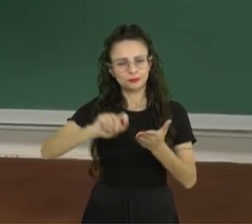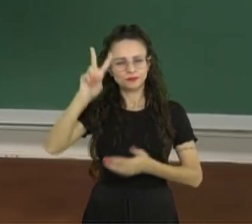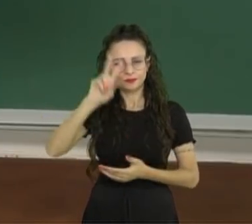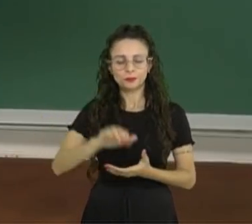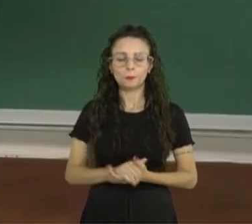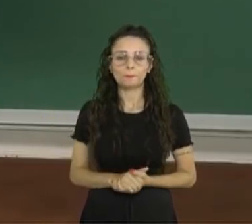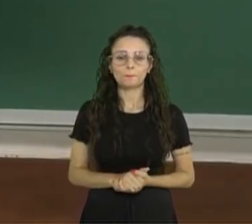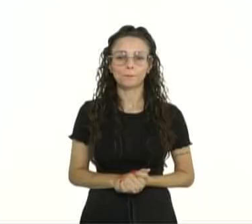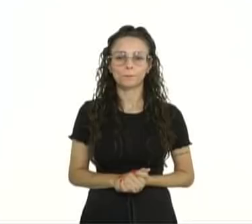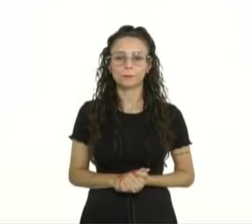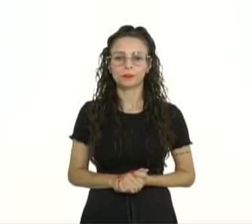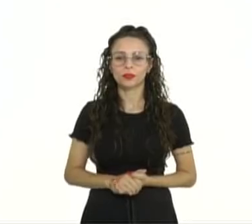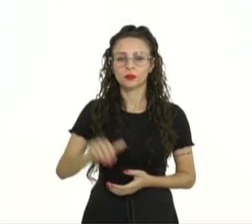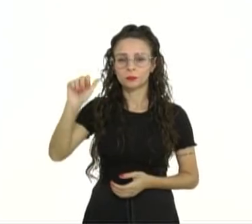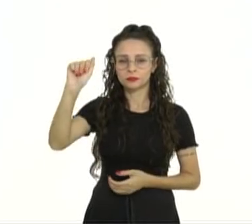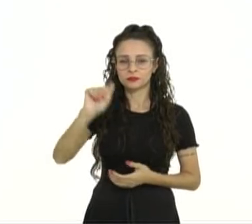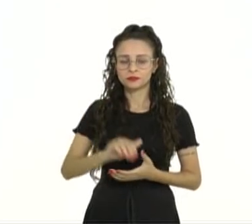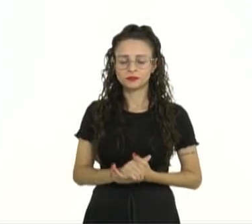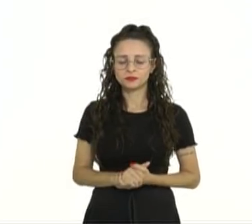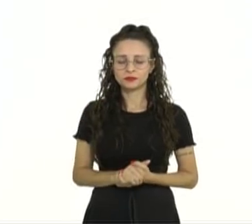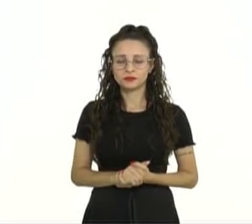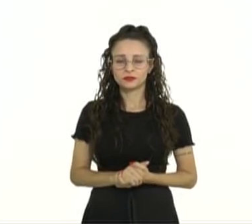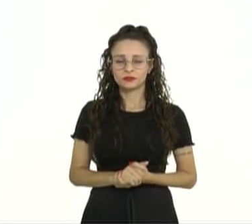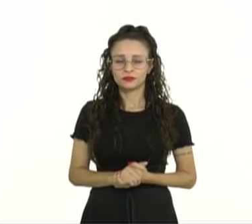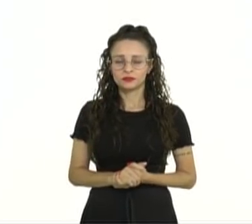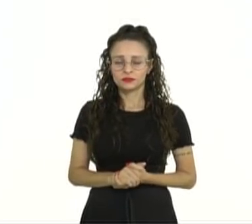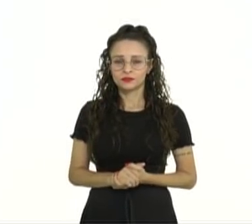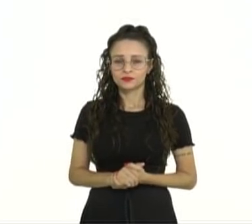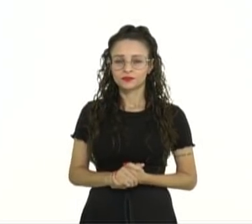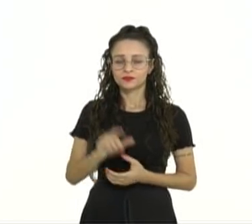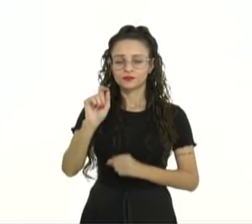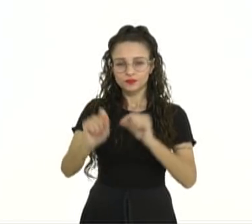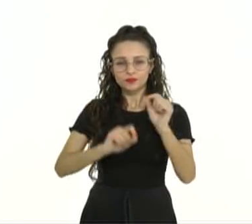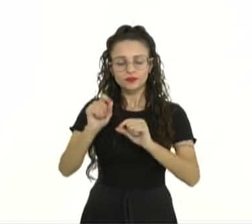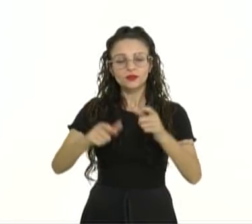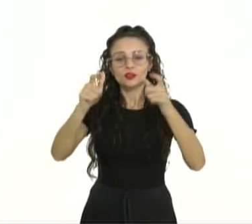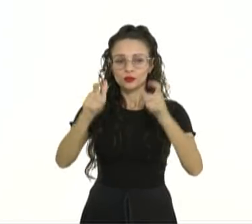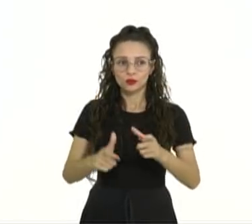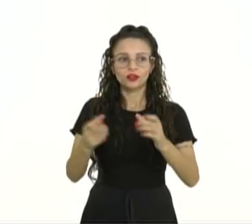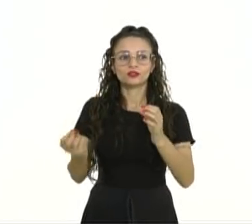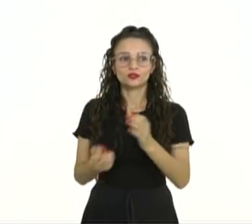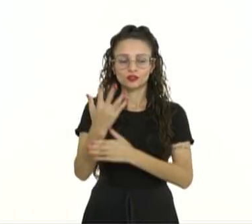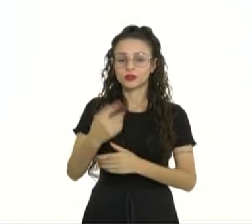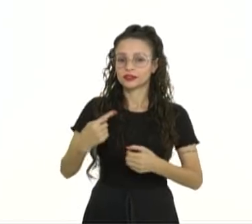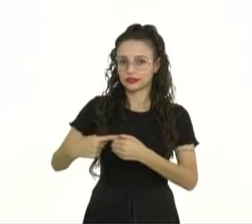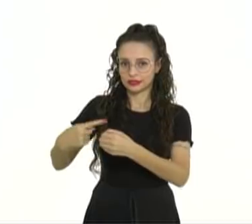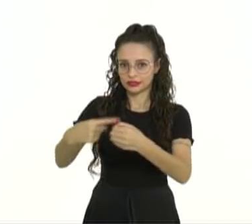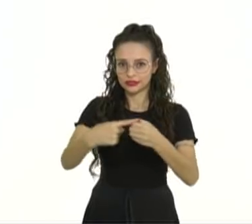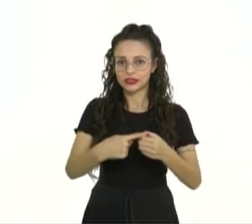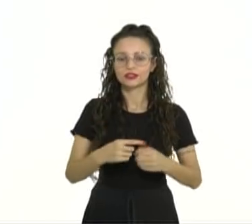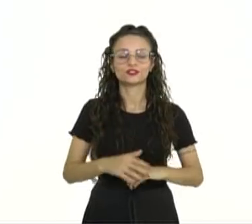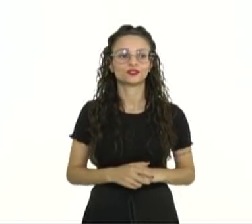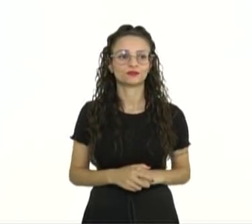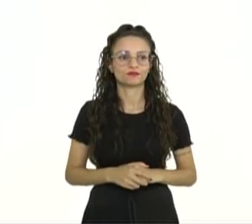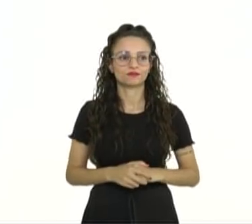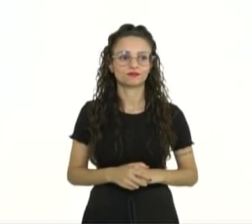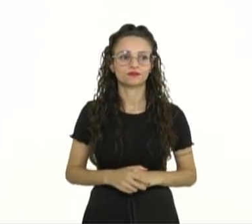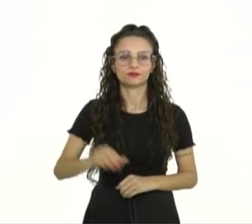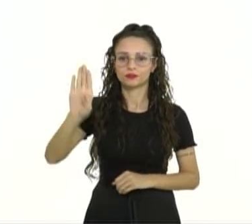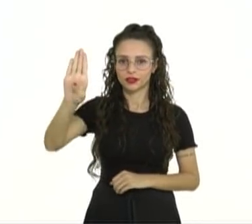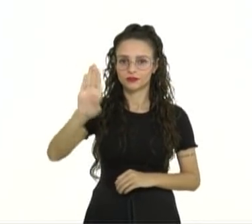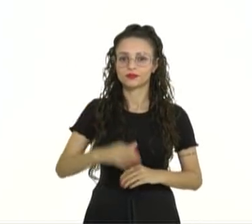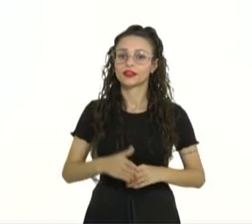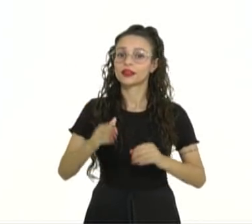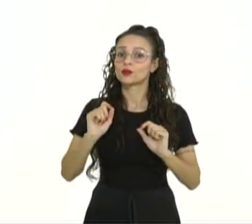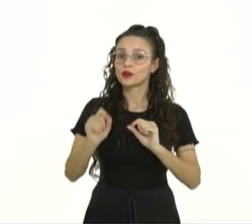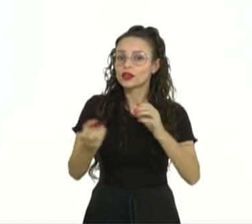legal. Letra A. São considerados locais do surgimento das cidades na Mesopotâmia e no Egito?